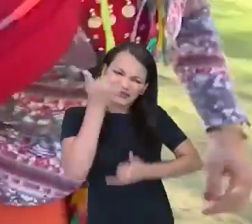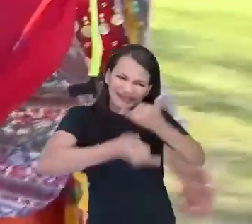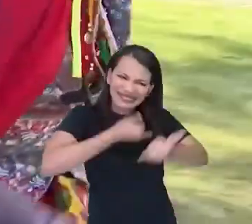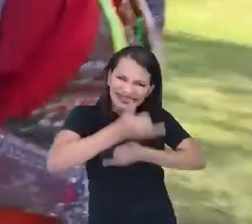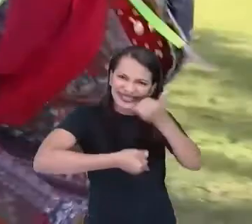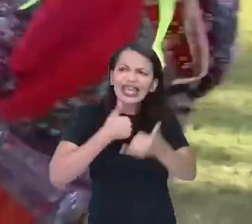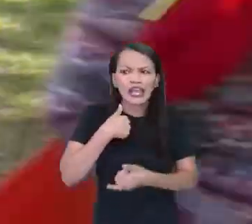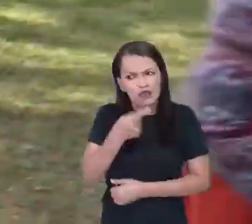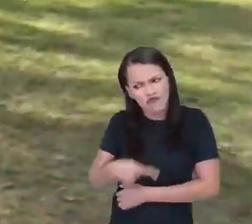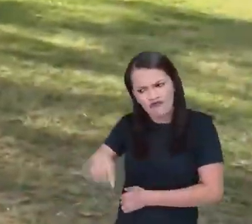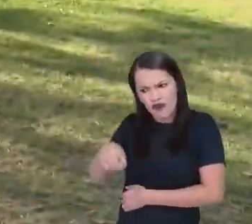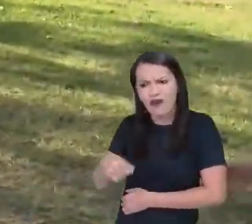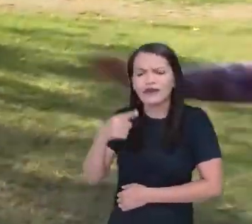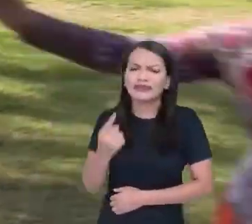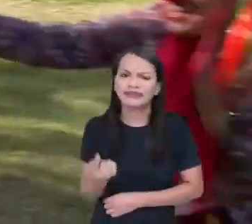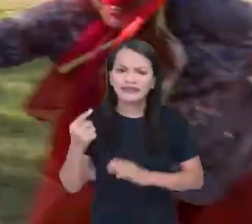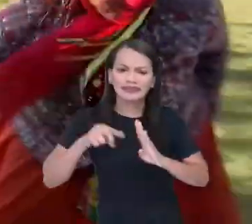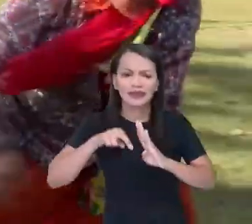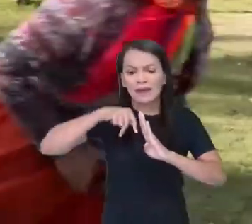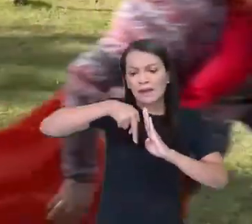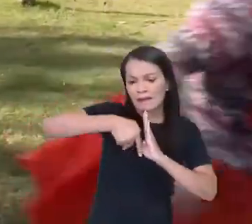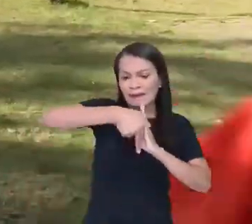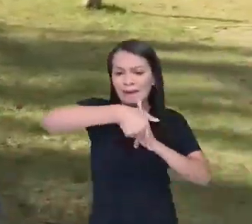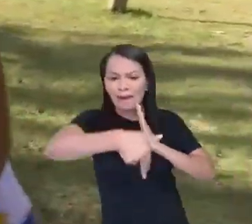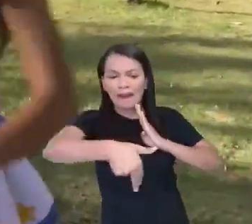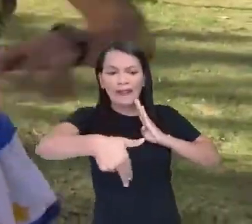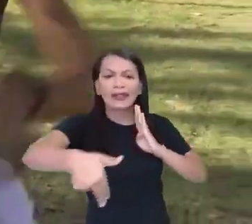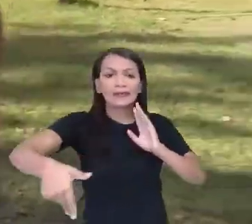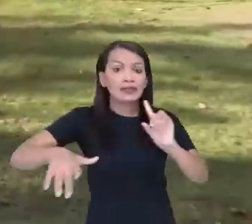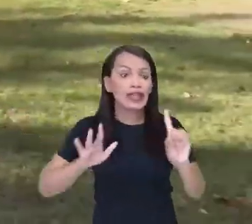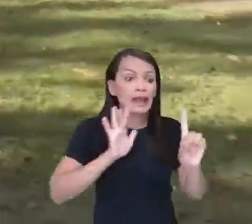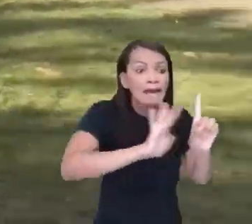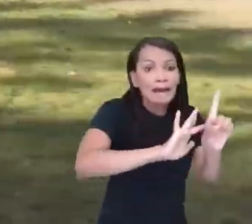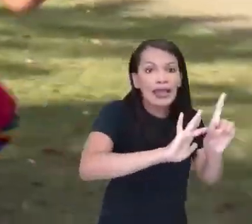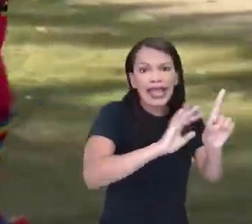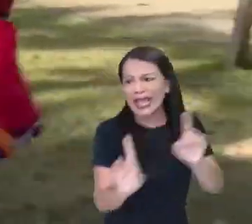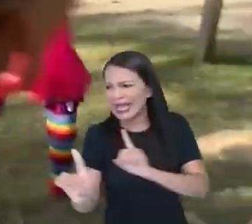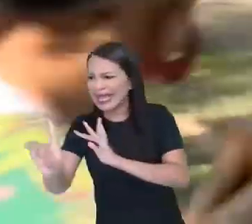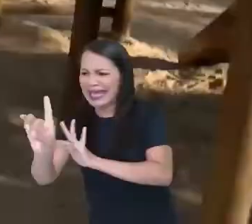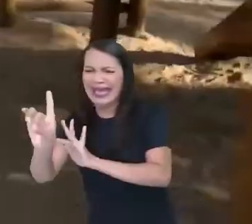tu! Tu pega, é tu! É tu!